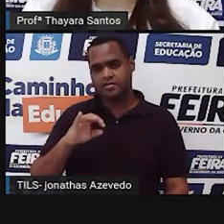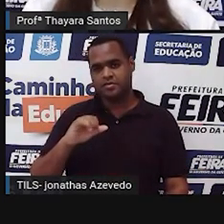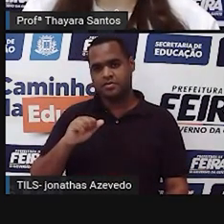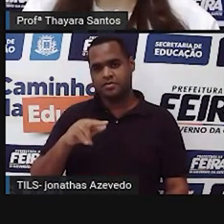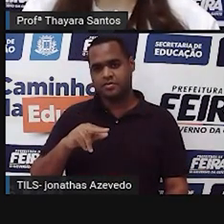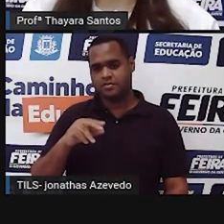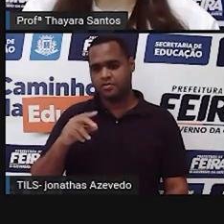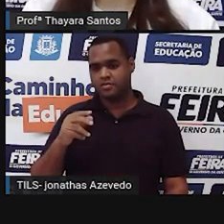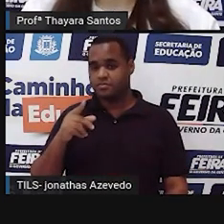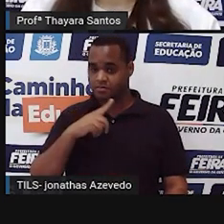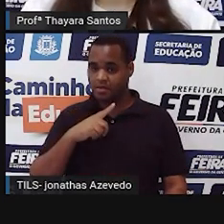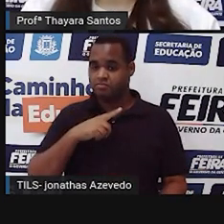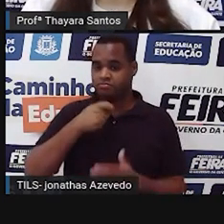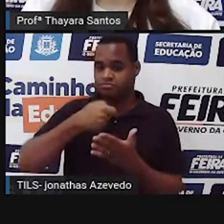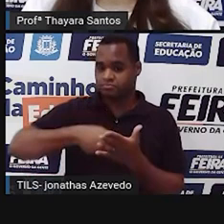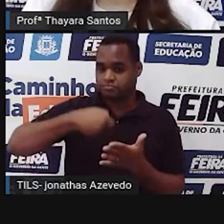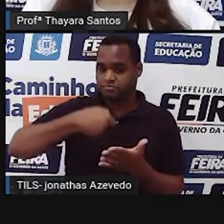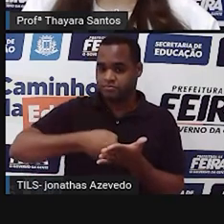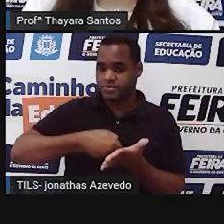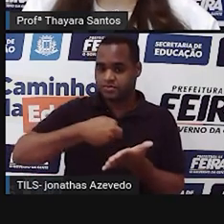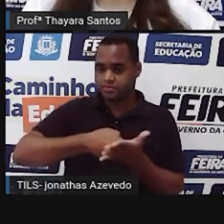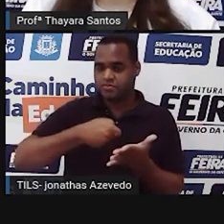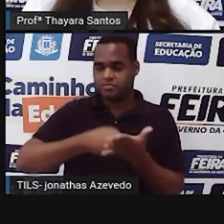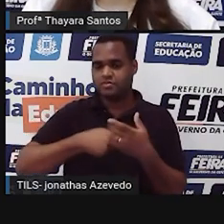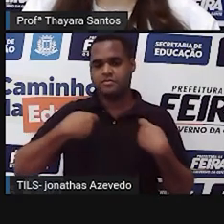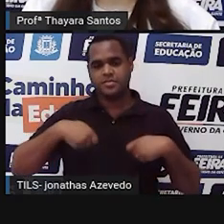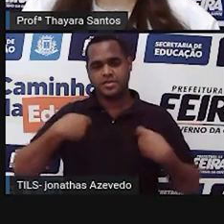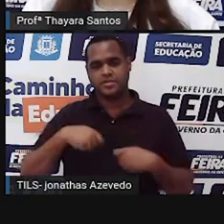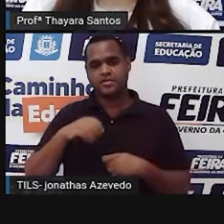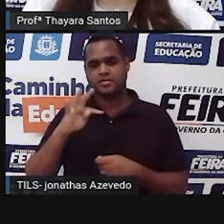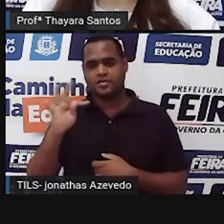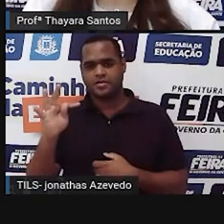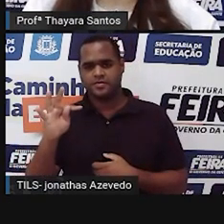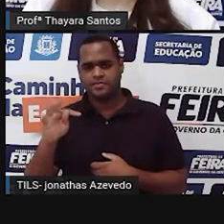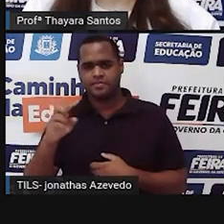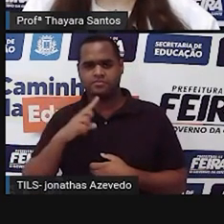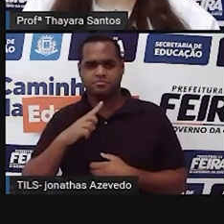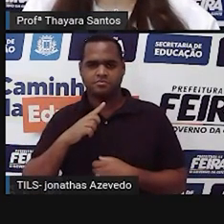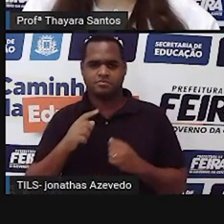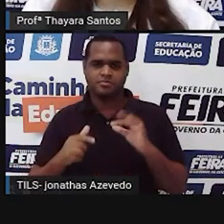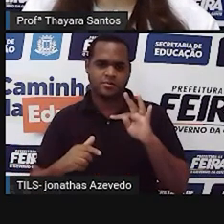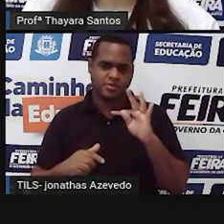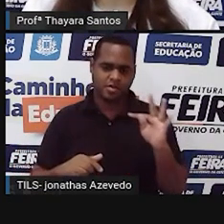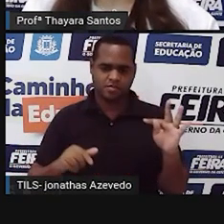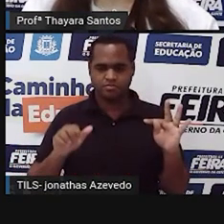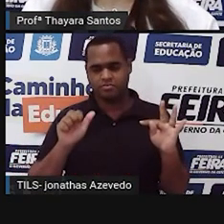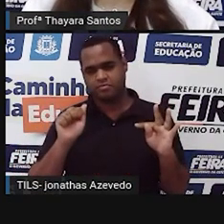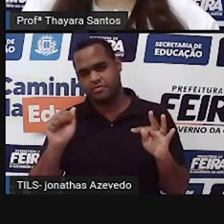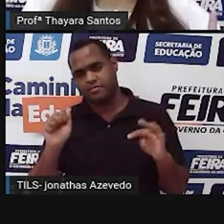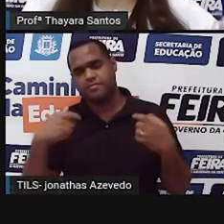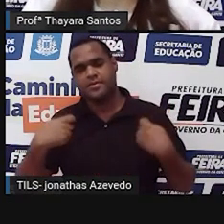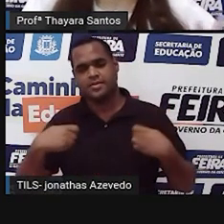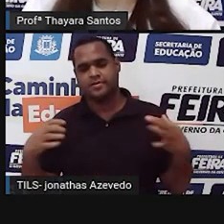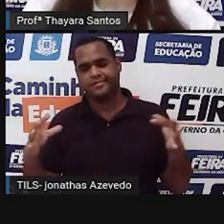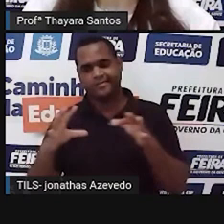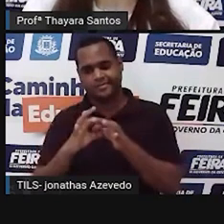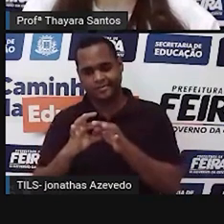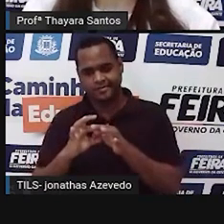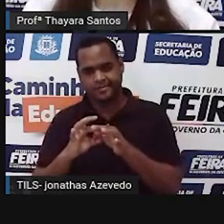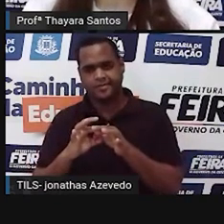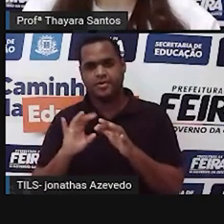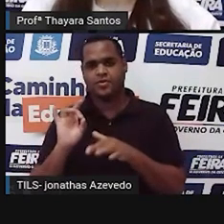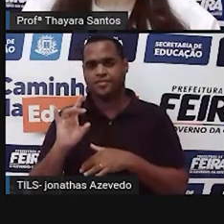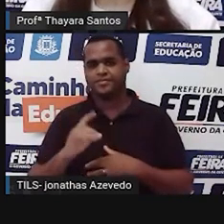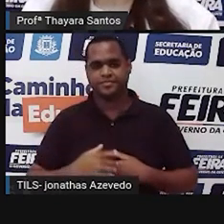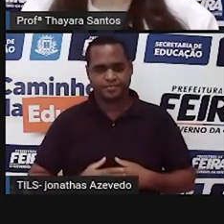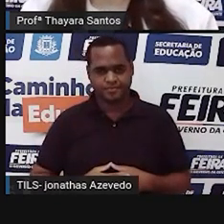obrigatoriamente, eu vou ter que ter timina. Então, se eu tiver de um lado da fita timina, do outro lado vai ter que ter adenina, porque a timina só se liga com a